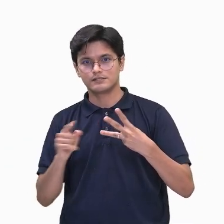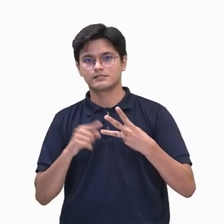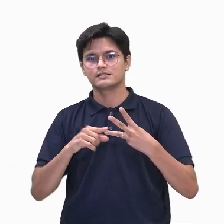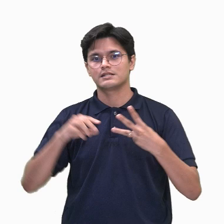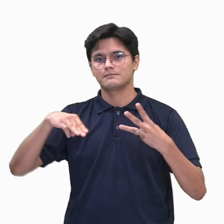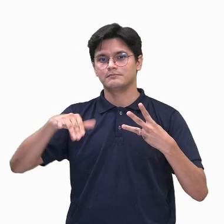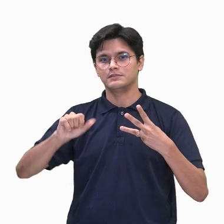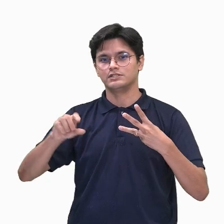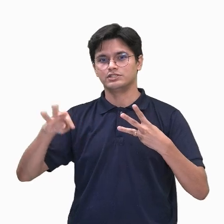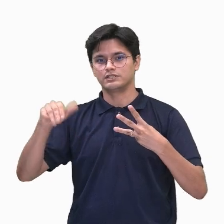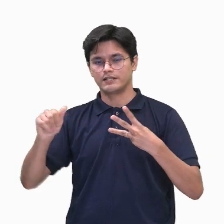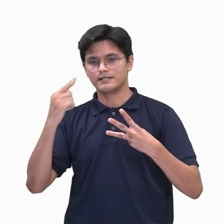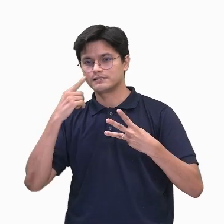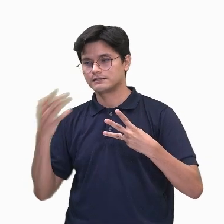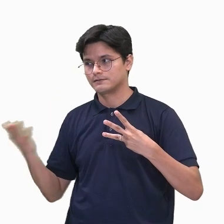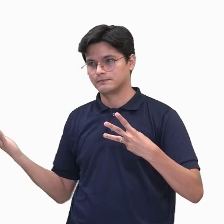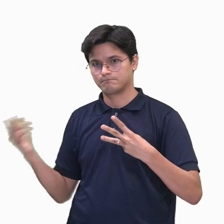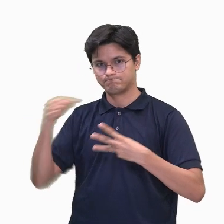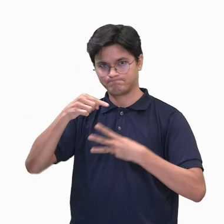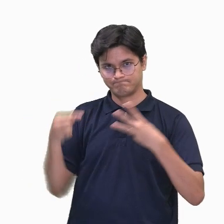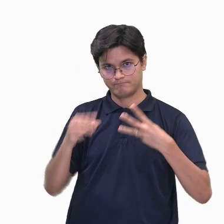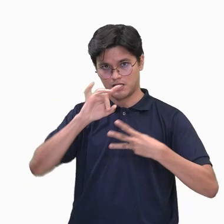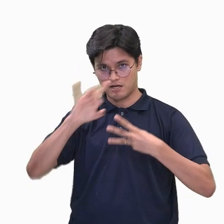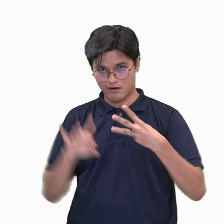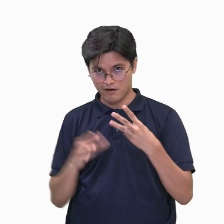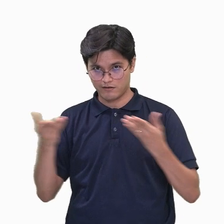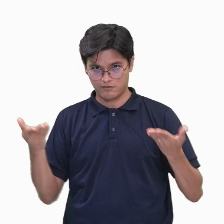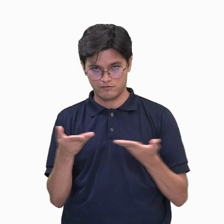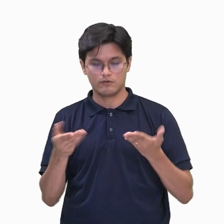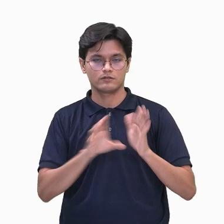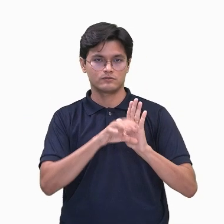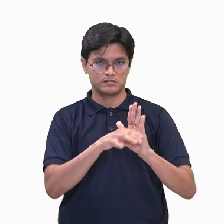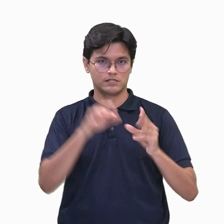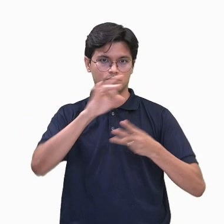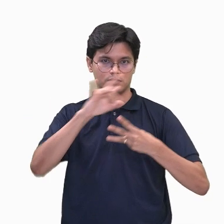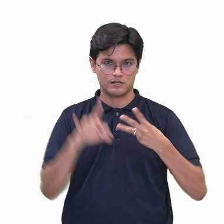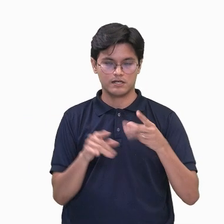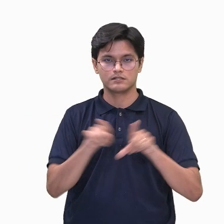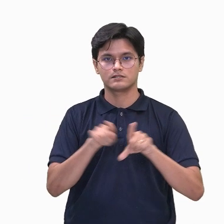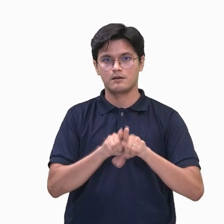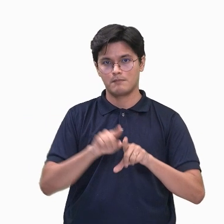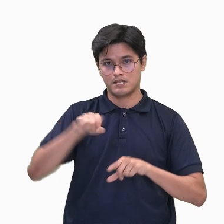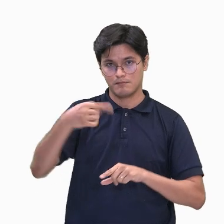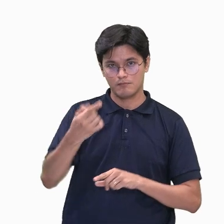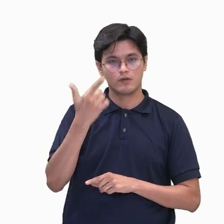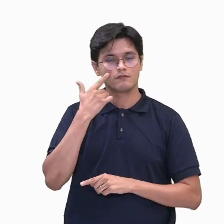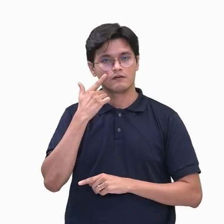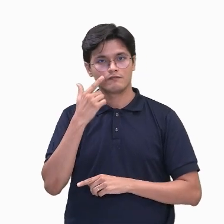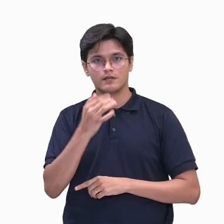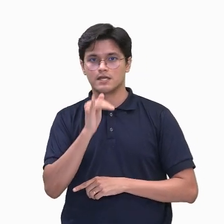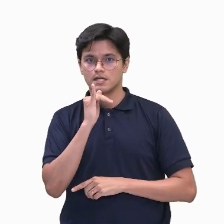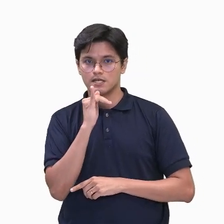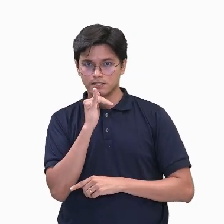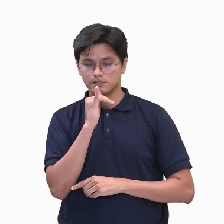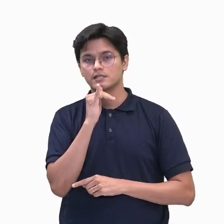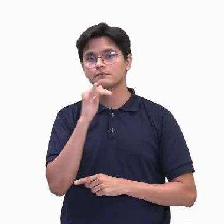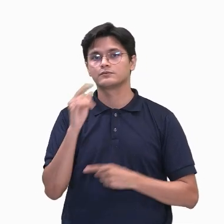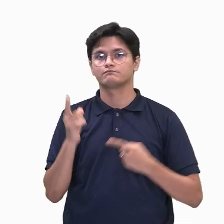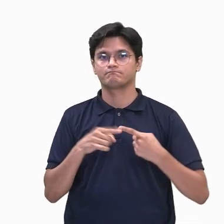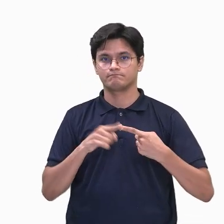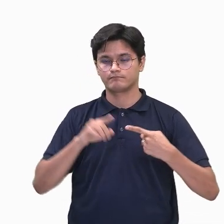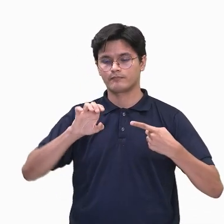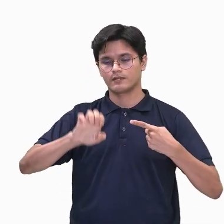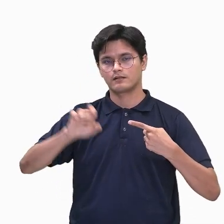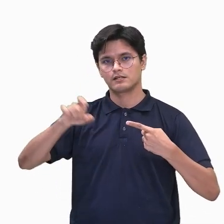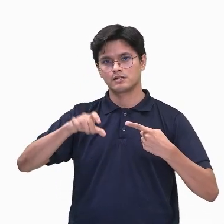Vamos ver aí cada uma delas, vamos ver a definição de cada uma e exemplos também. As glândulas exócrinas,